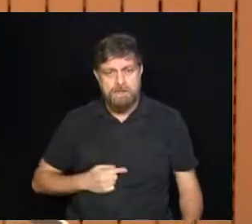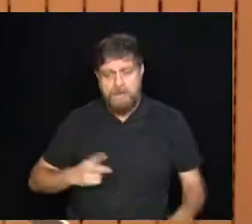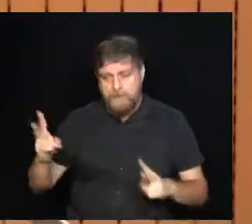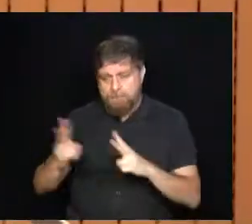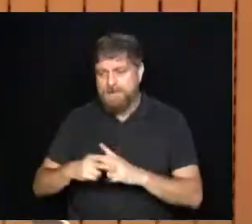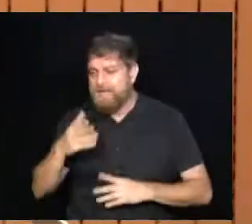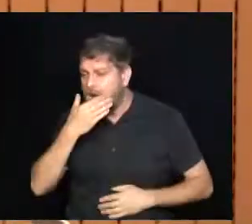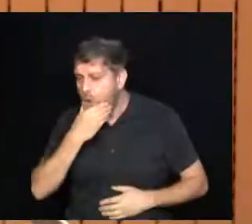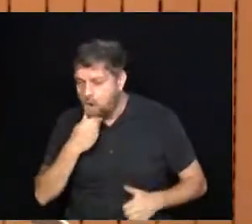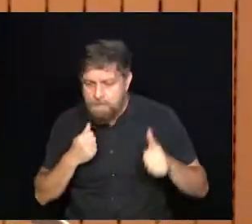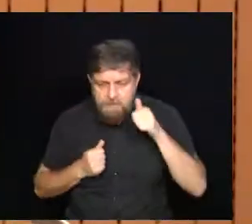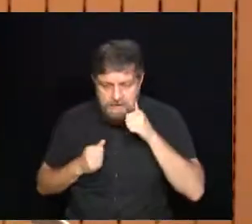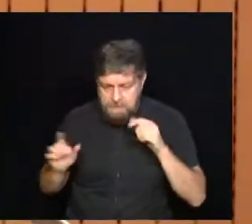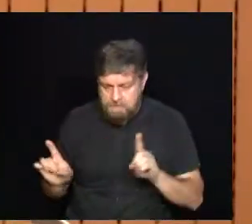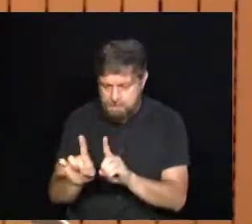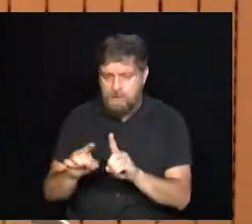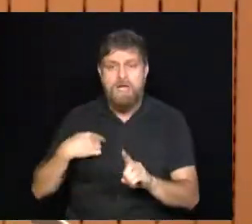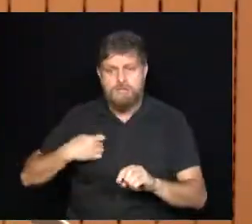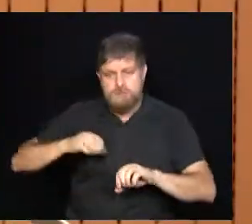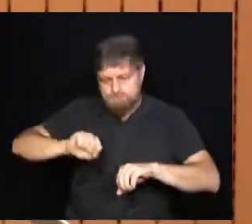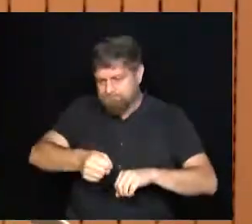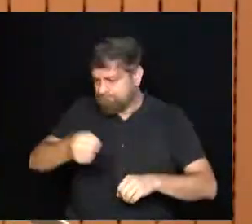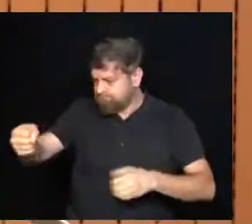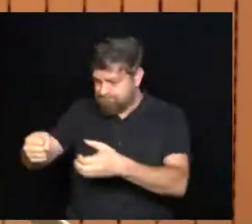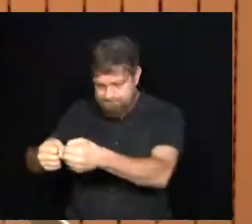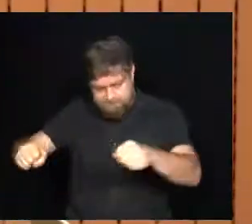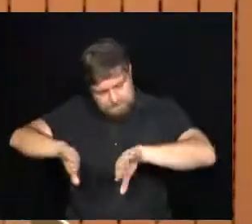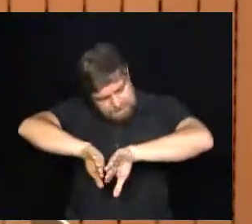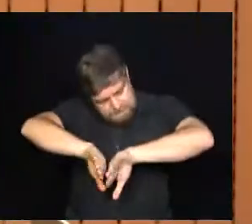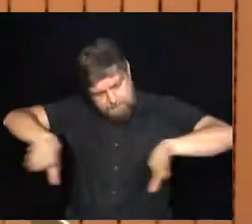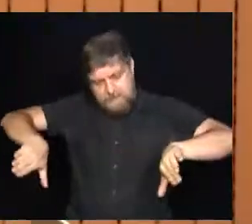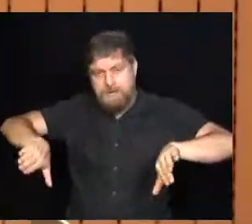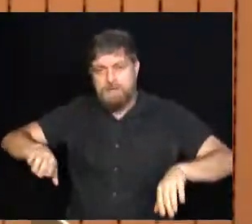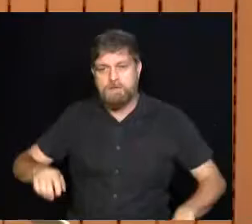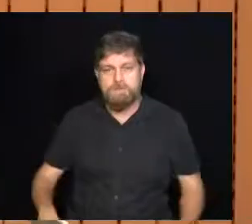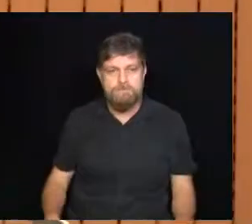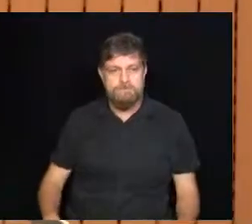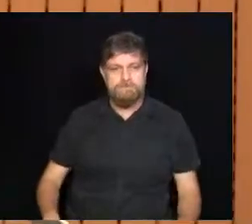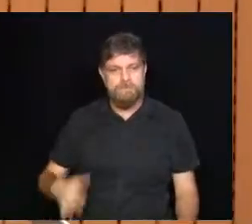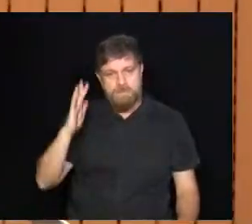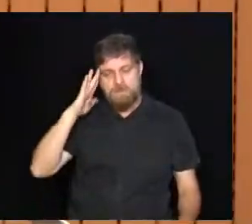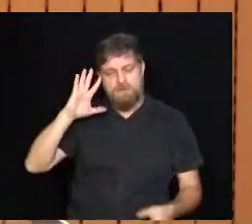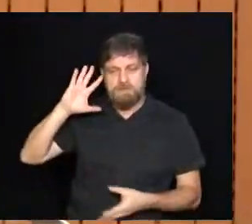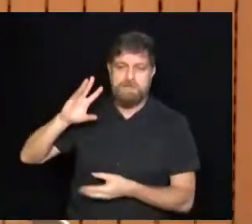a gente deve meter a colher, né? Então, acho que é isso.